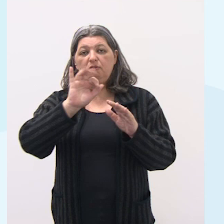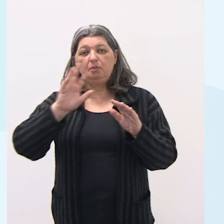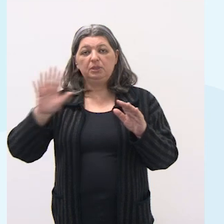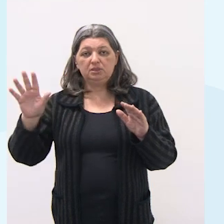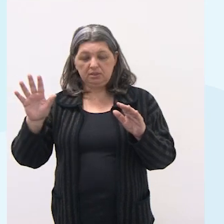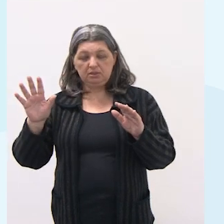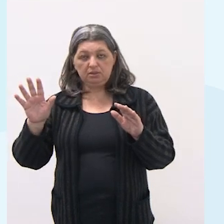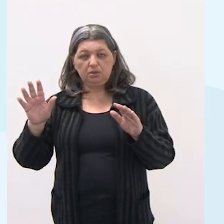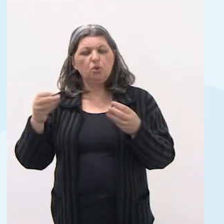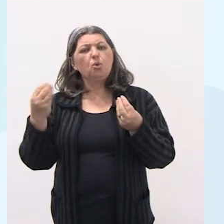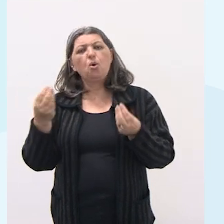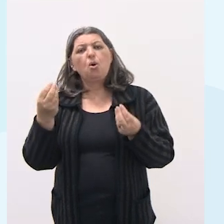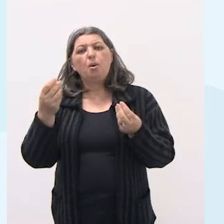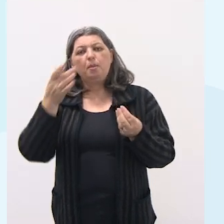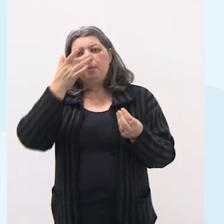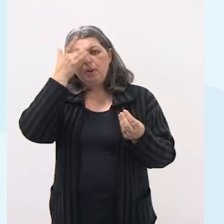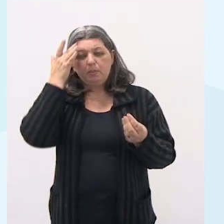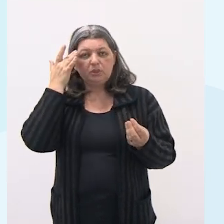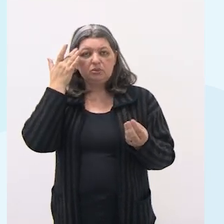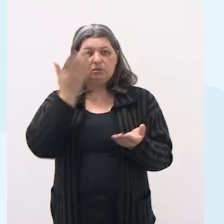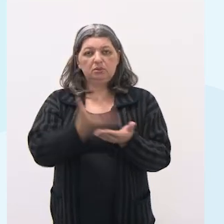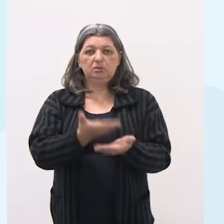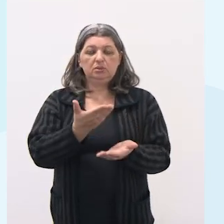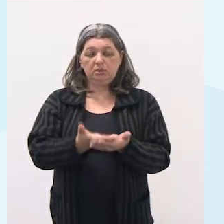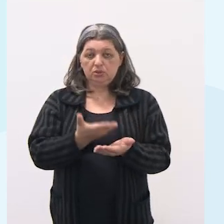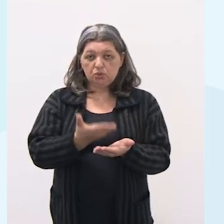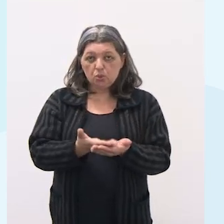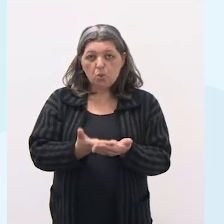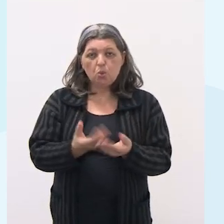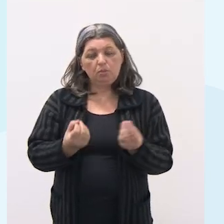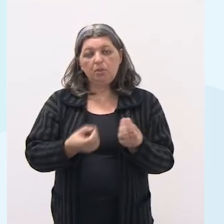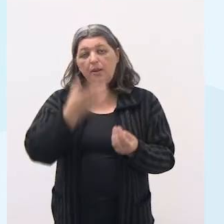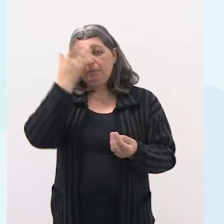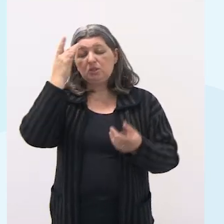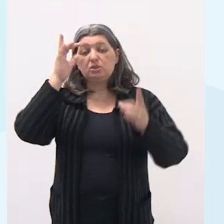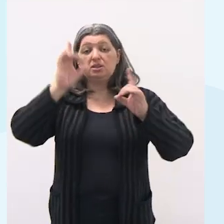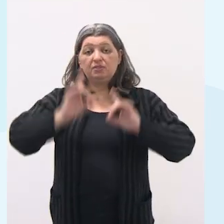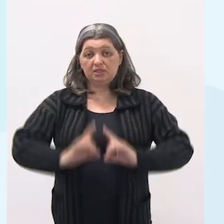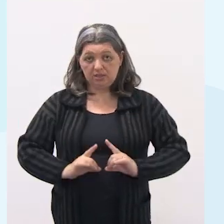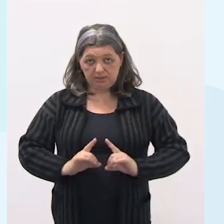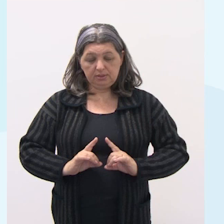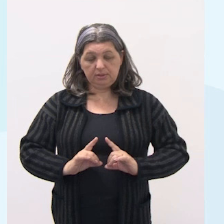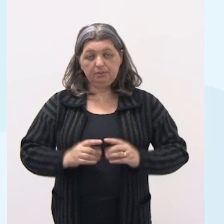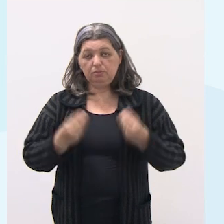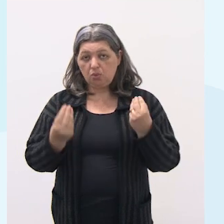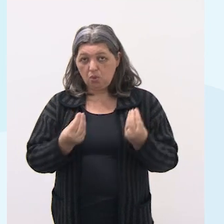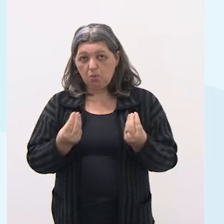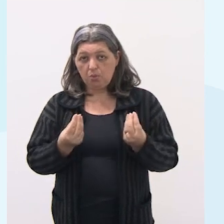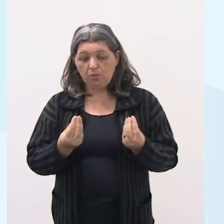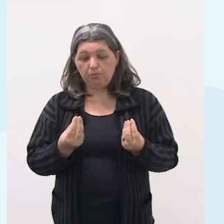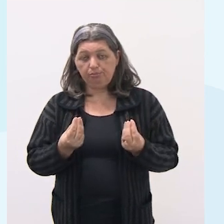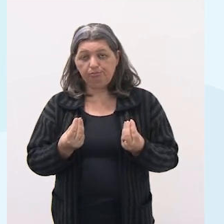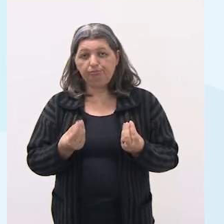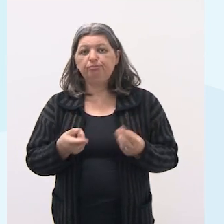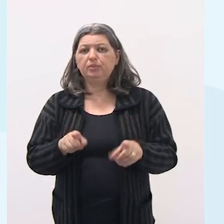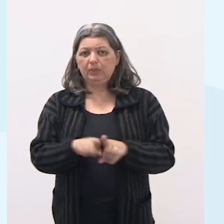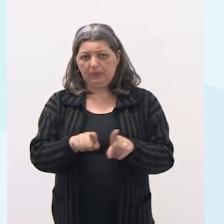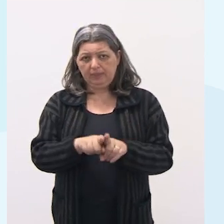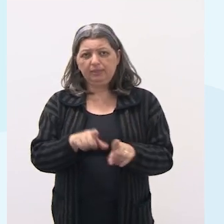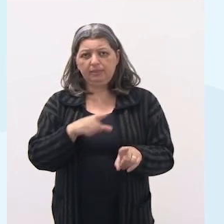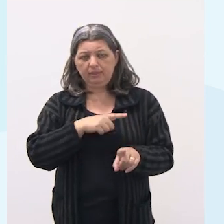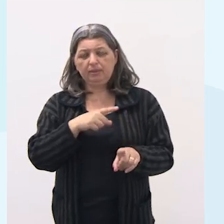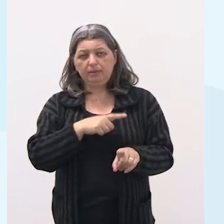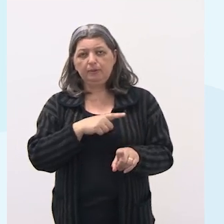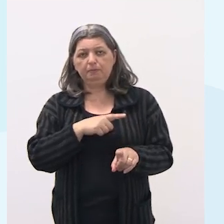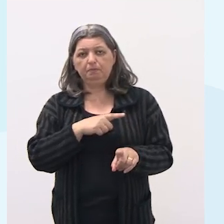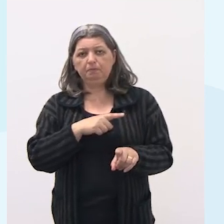a escolaridade das pessoas com deficiência. E nós temos também que na